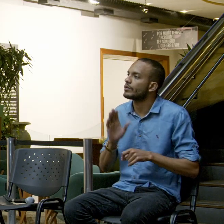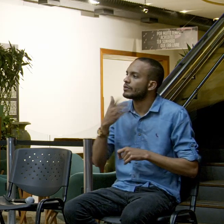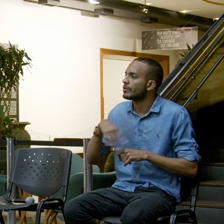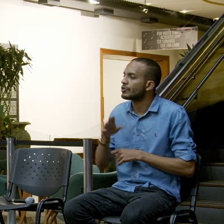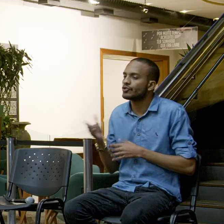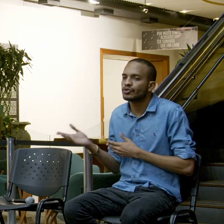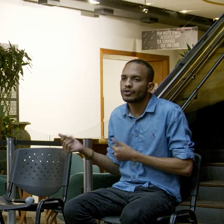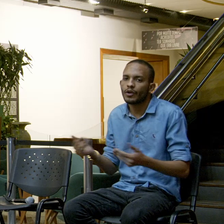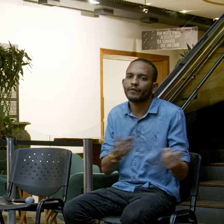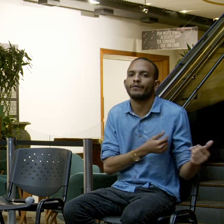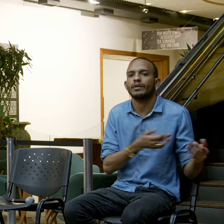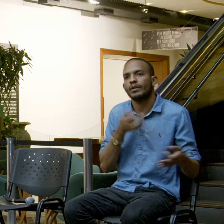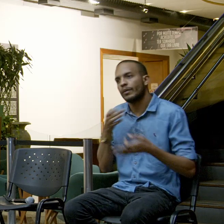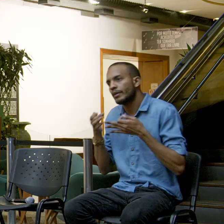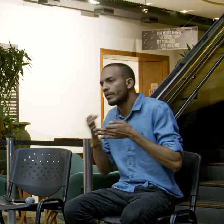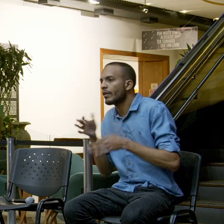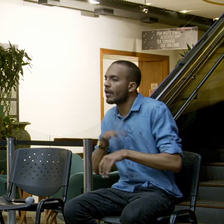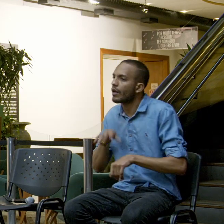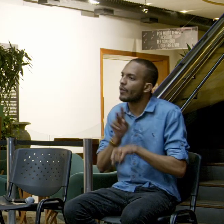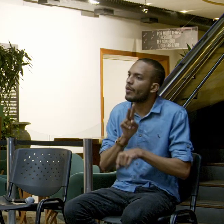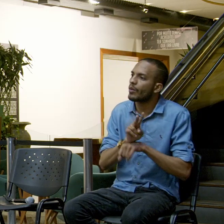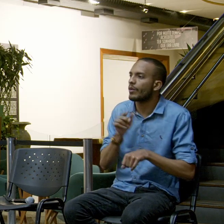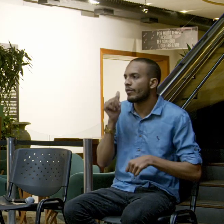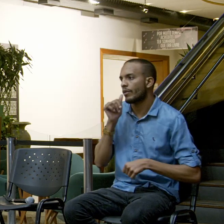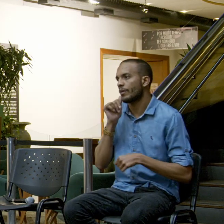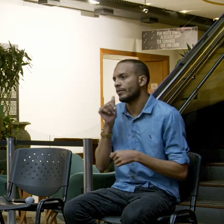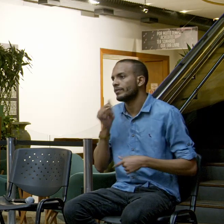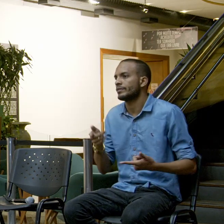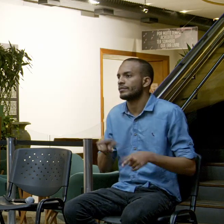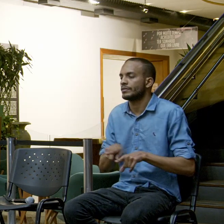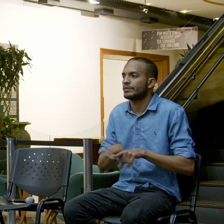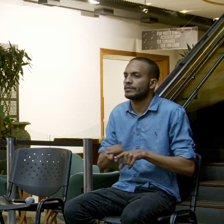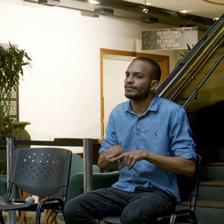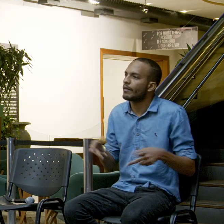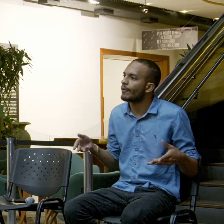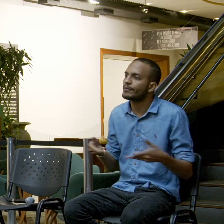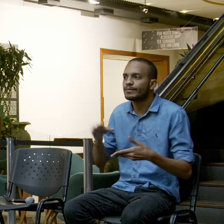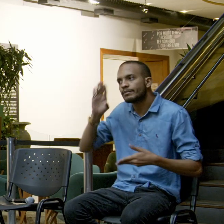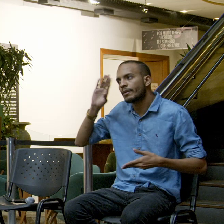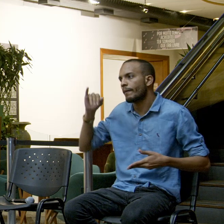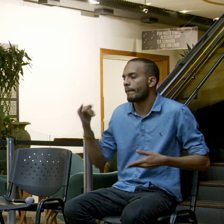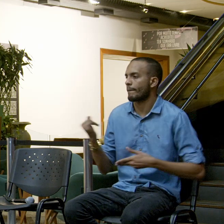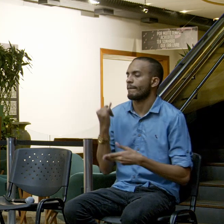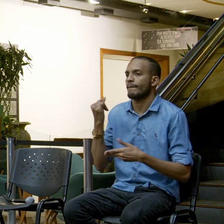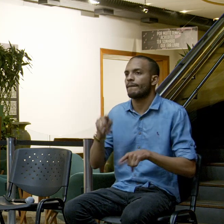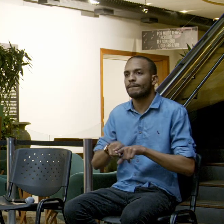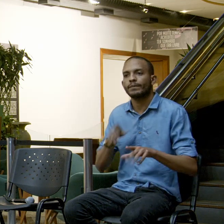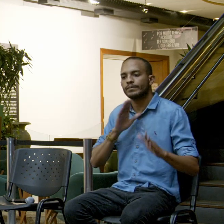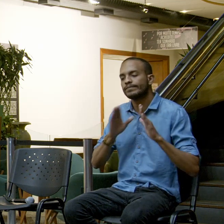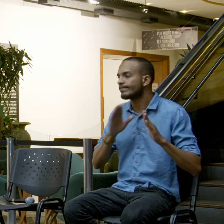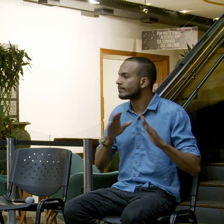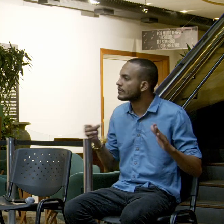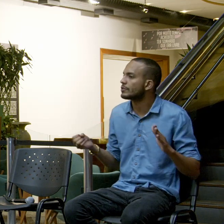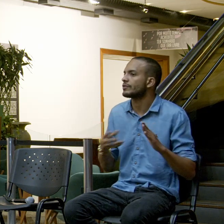jovens pesquisadoras, críticas e curadoras mulheres, num momento que também para a gente é muito importante, é um momento inédito da